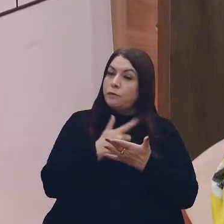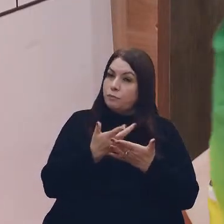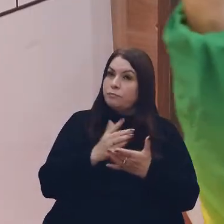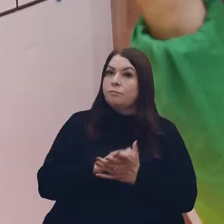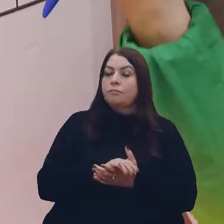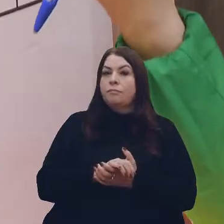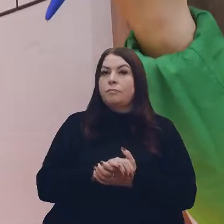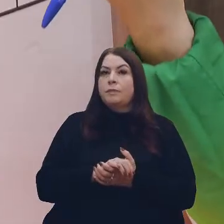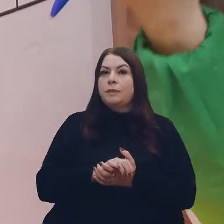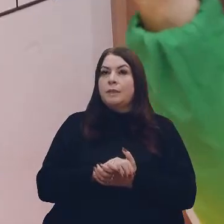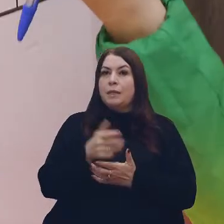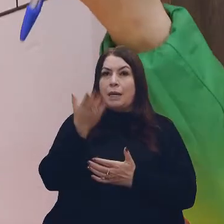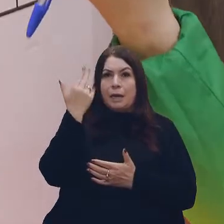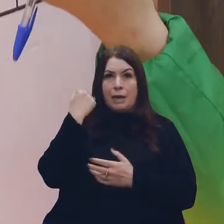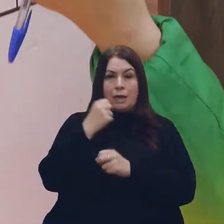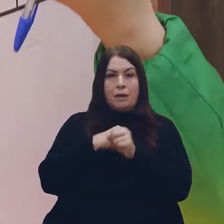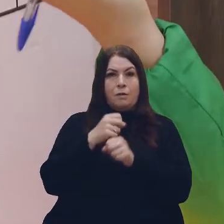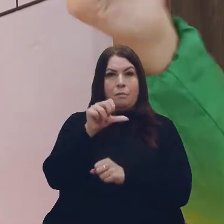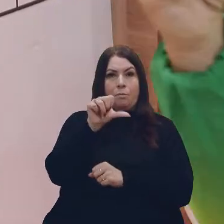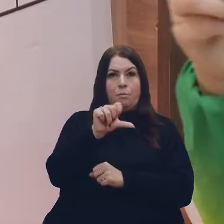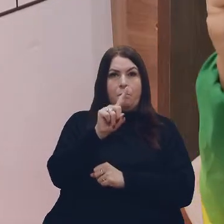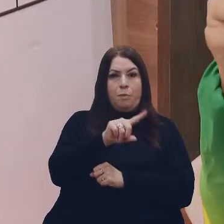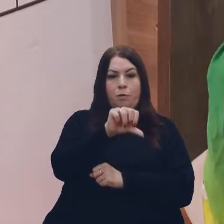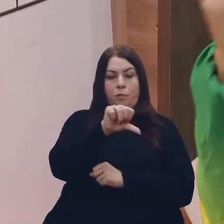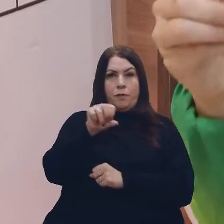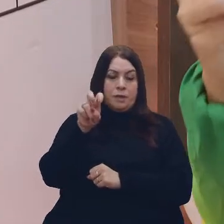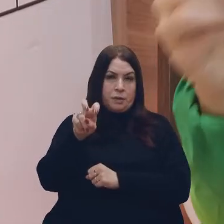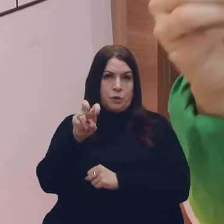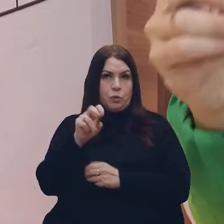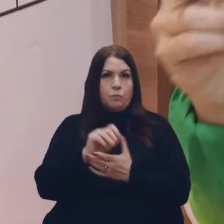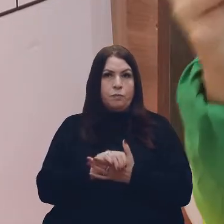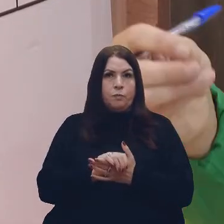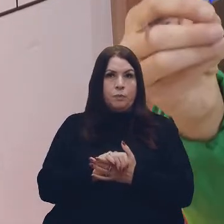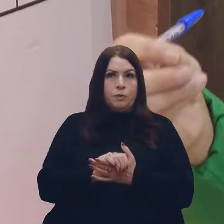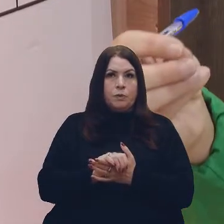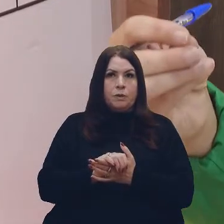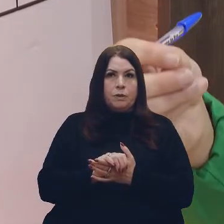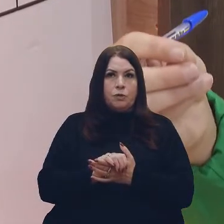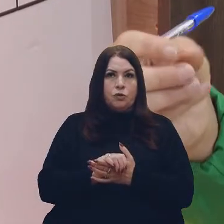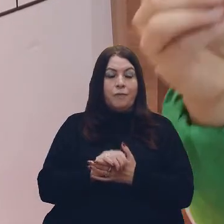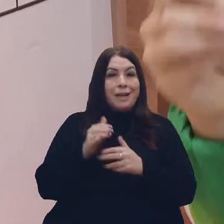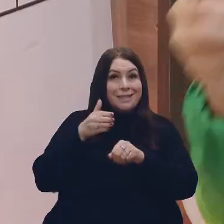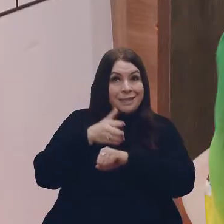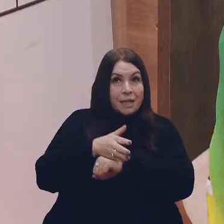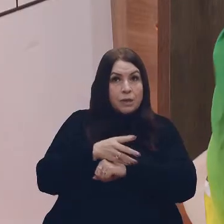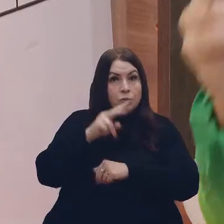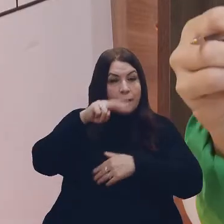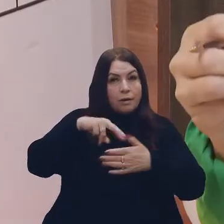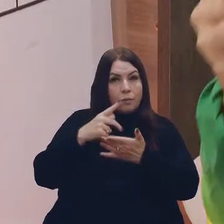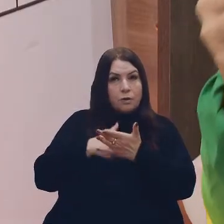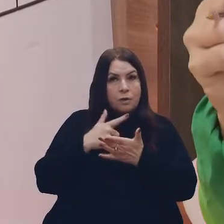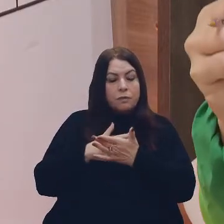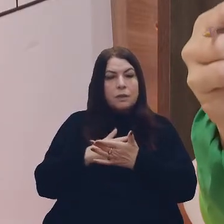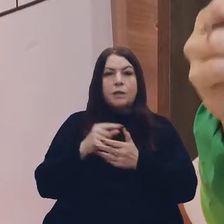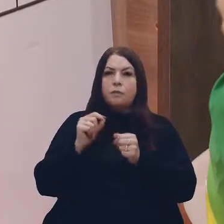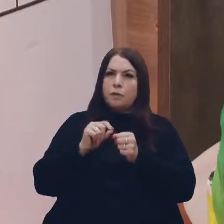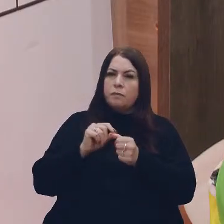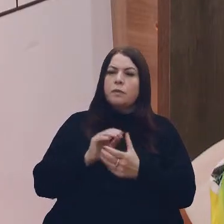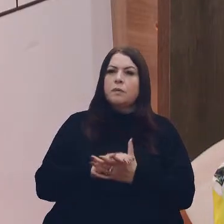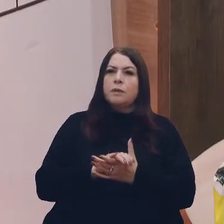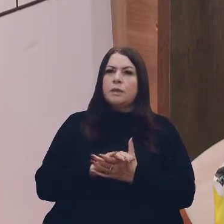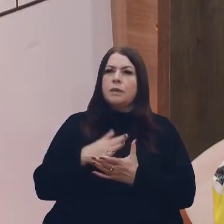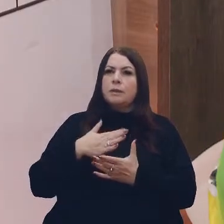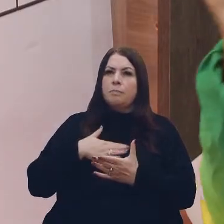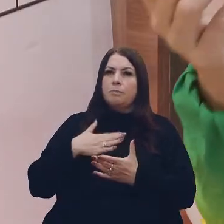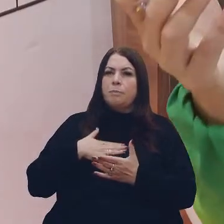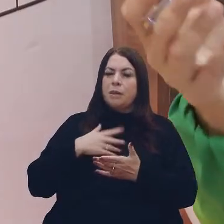E assim, lá naquele ano, 1995, quando eu tive o acesso a esse livro, eu disse, olha, eu vou fazer